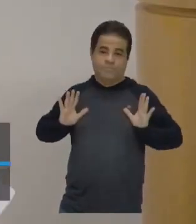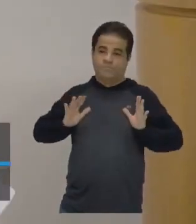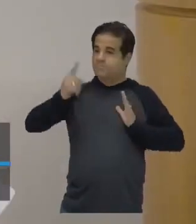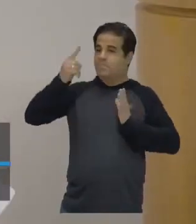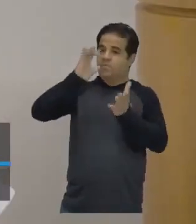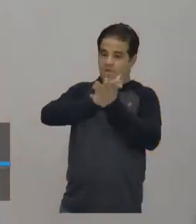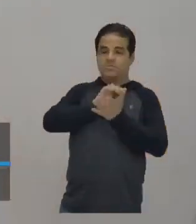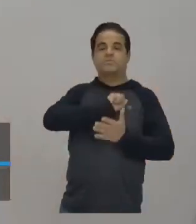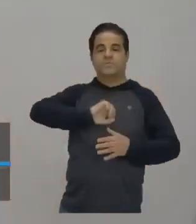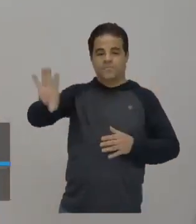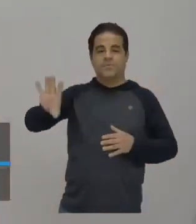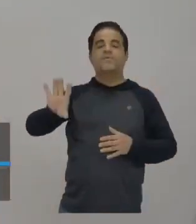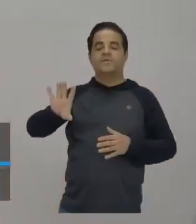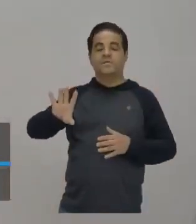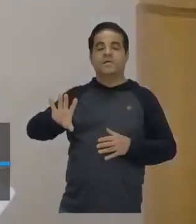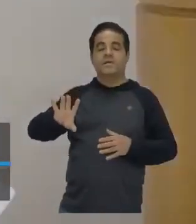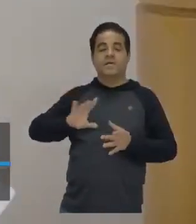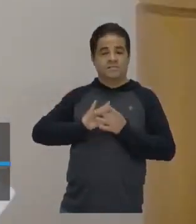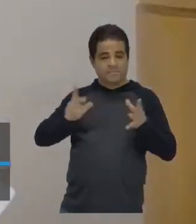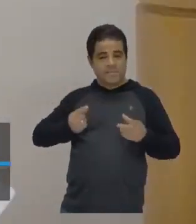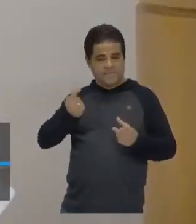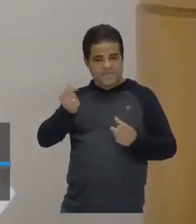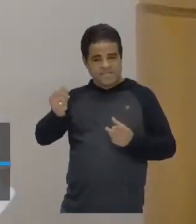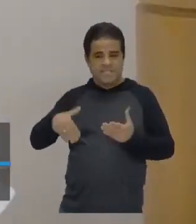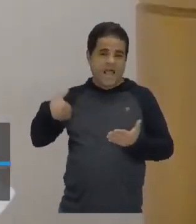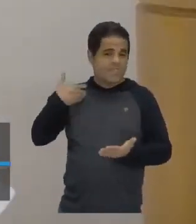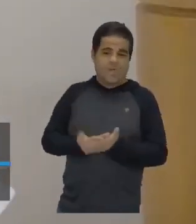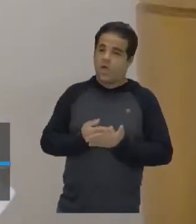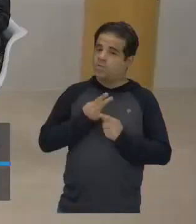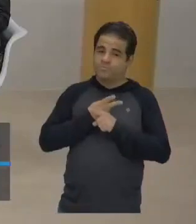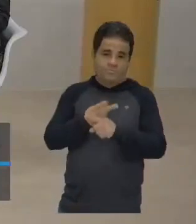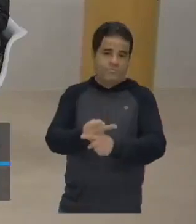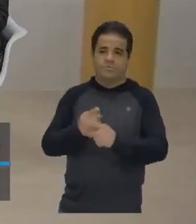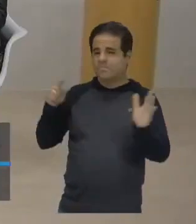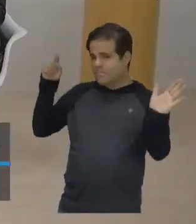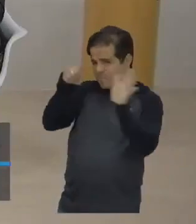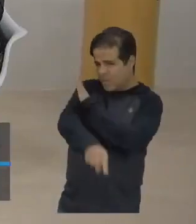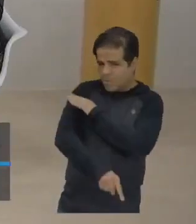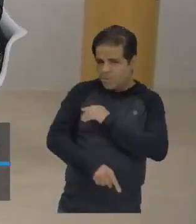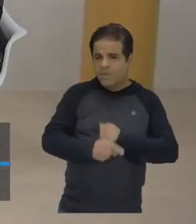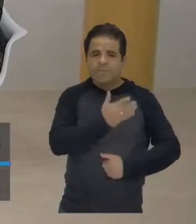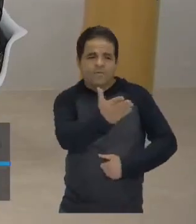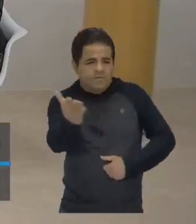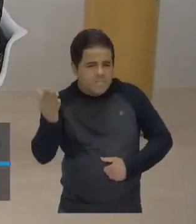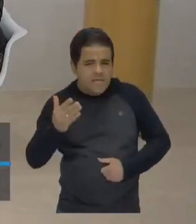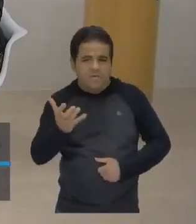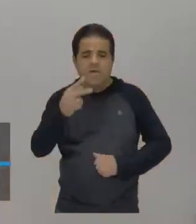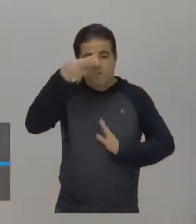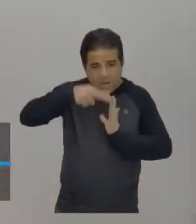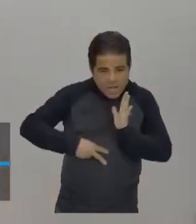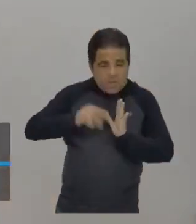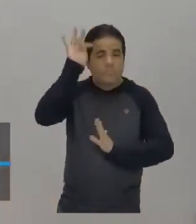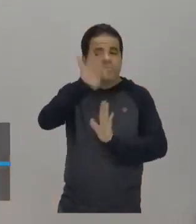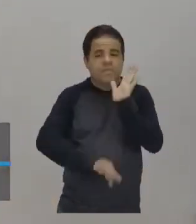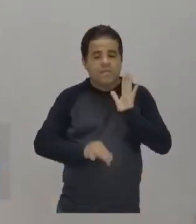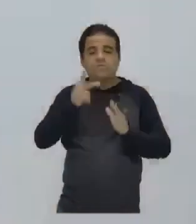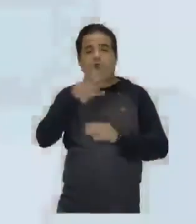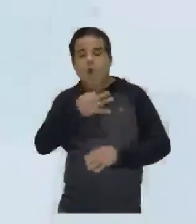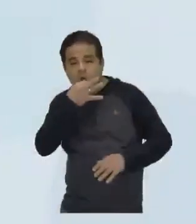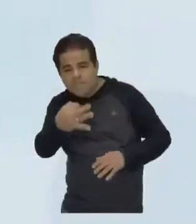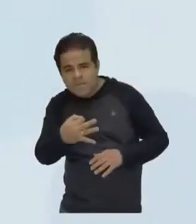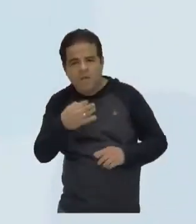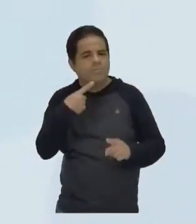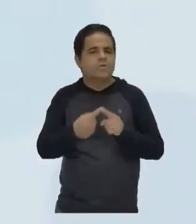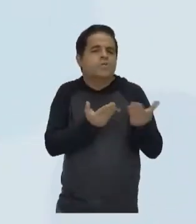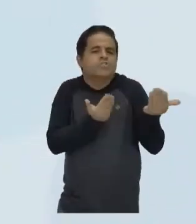casado. Então, independência financeira é o que eu busco até hoje. Pergunta para vocês, 30 segundos, porque eu quero ler o texto. Em sua opinião, por